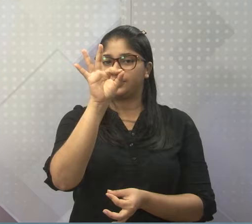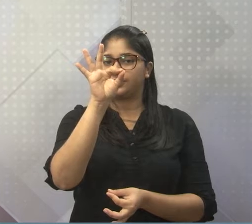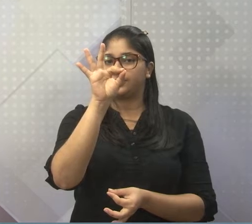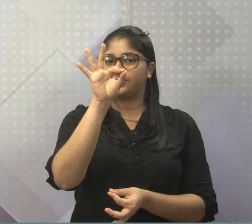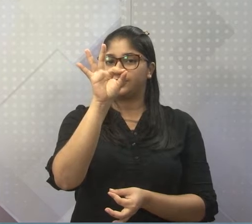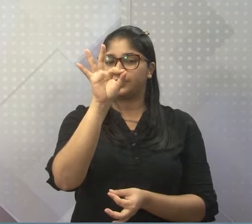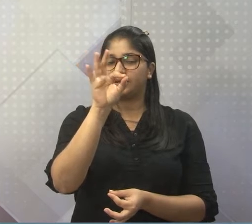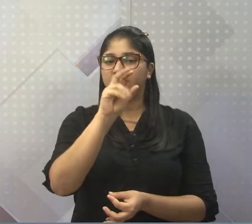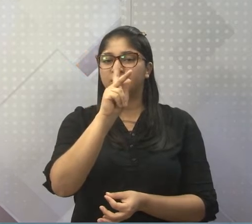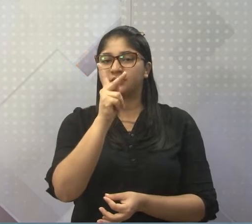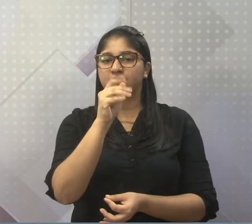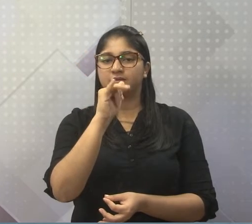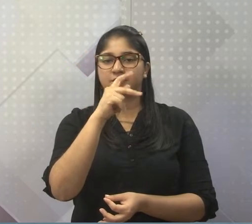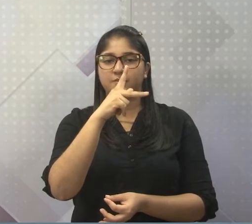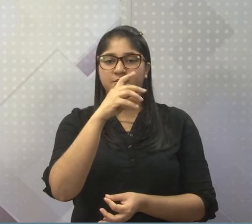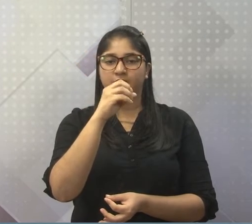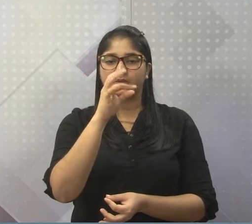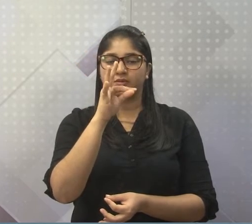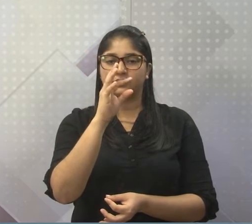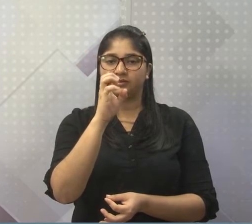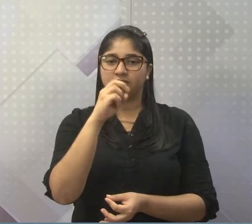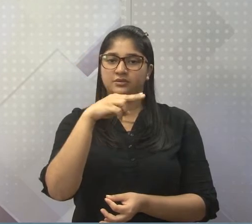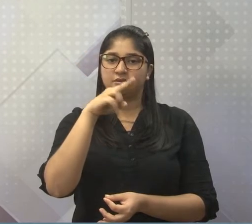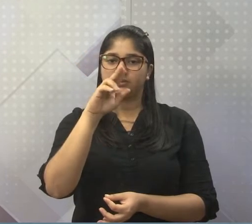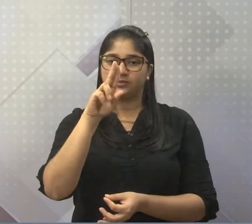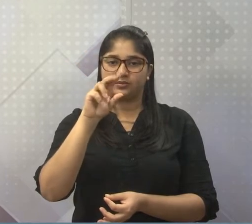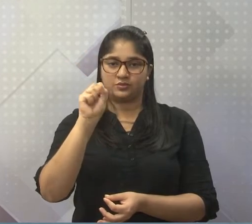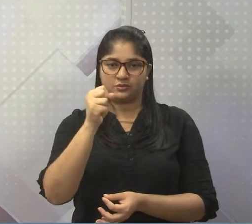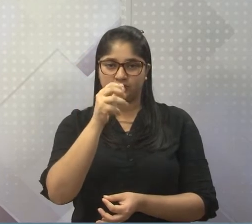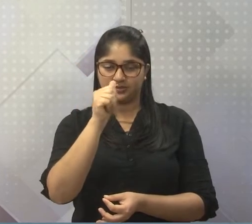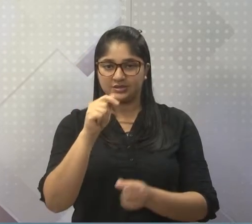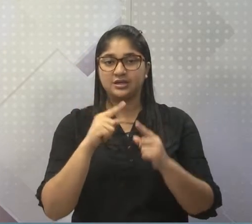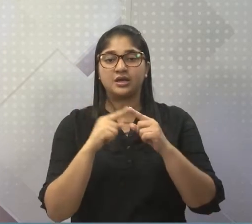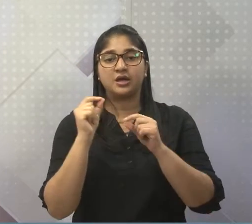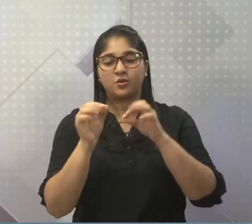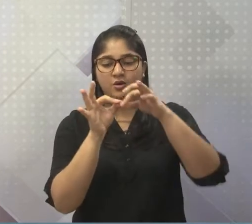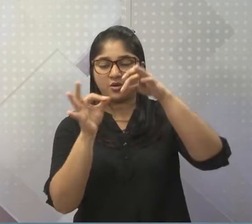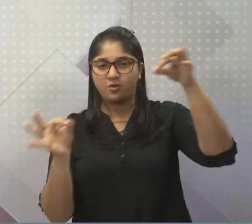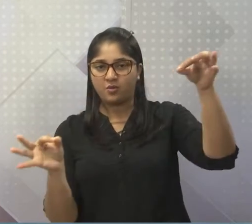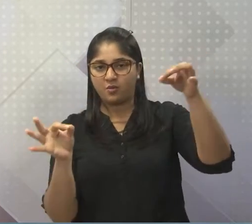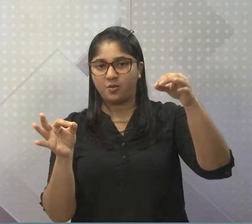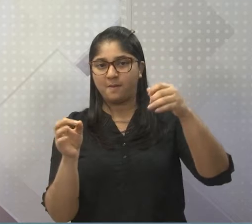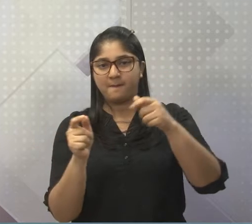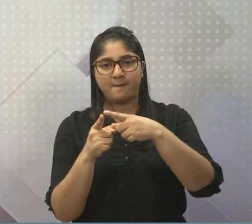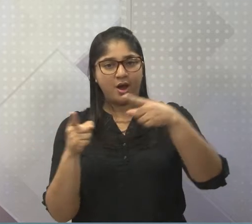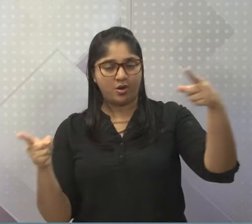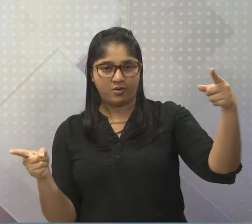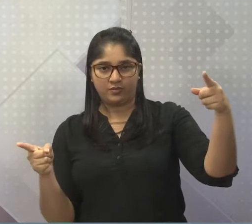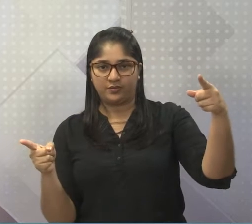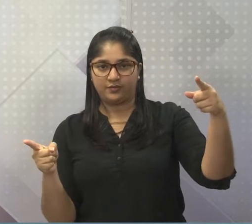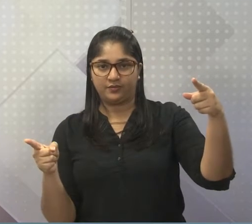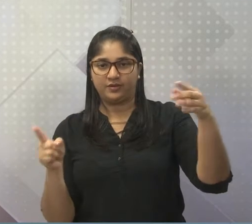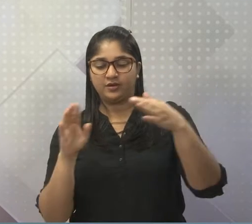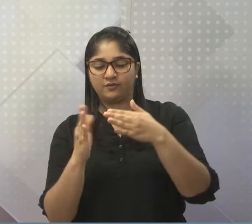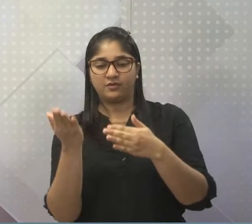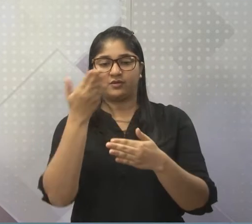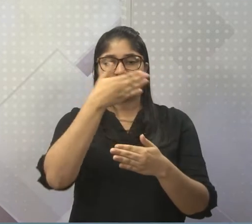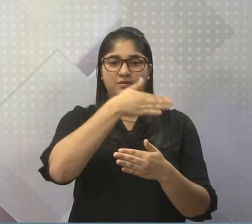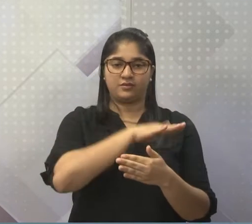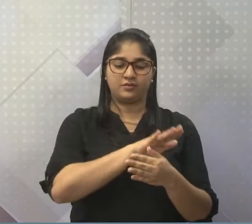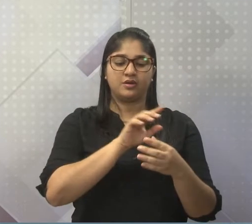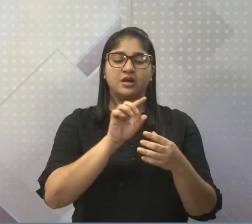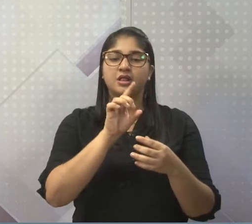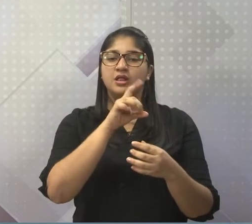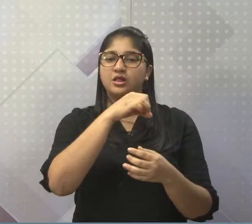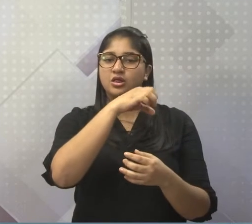relacionada à minha hipotenusa, é aquele lado maior do triângulo, o que fica oposto ao ângulo de